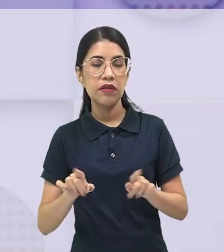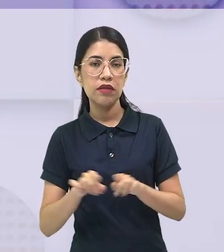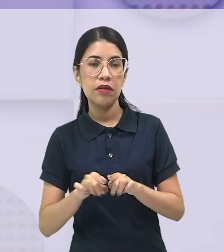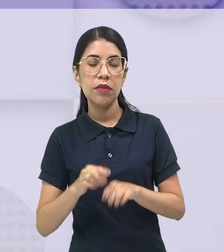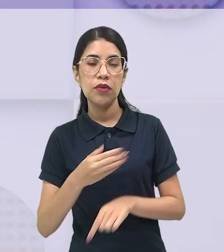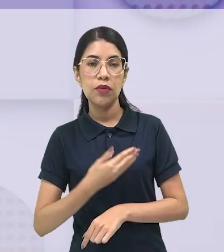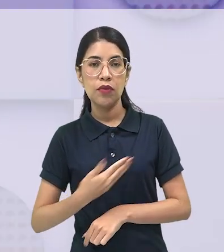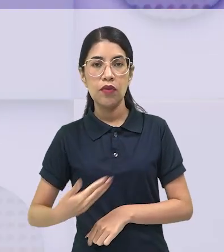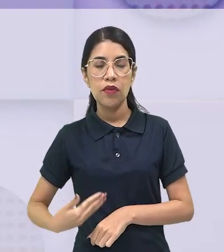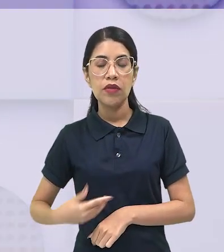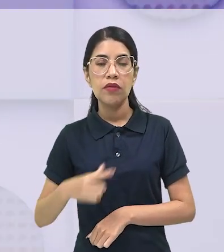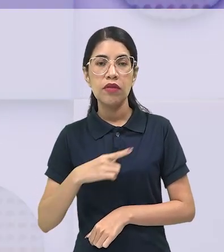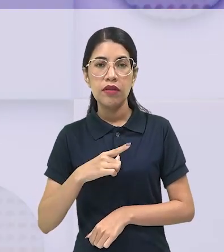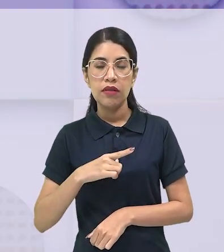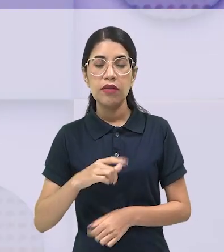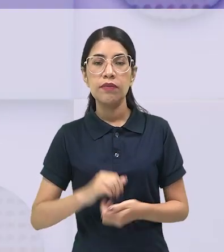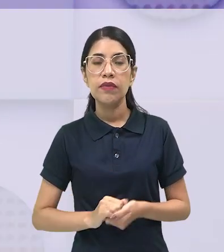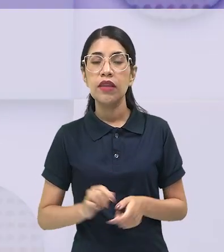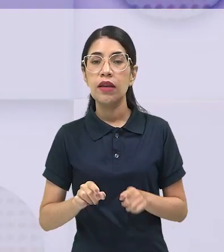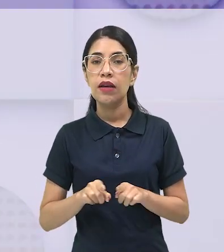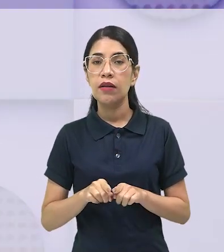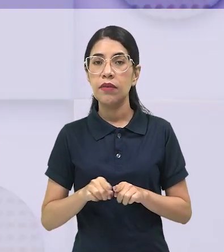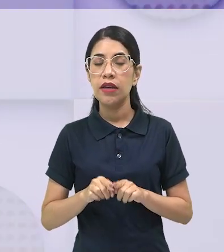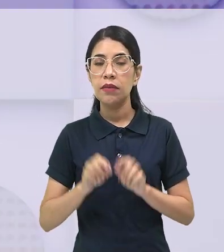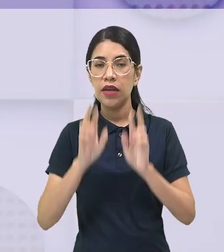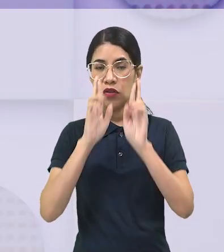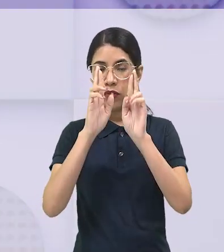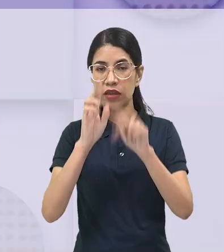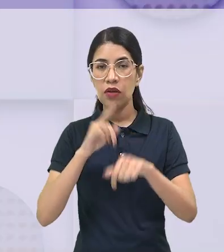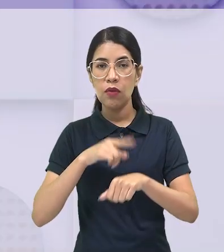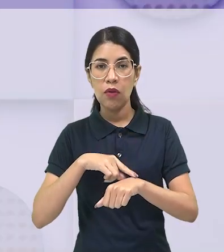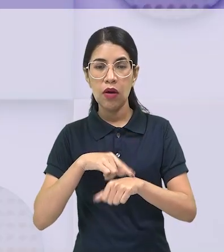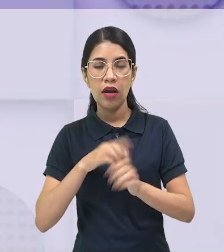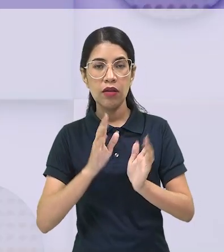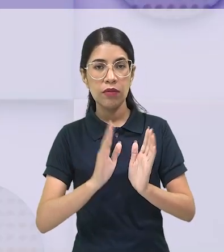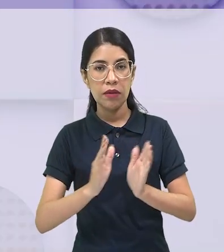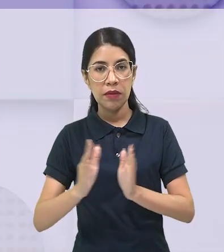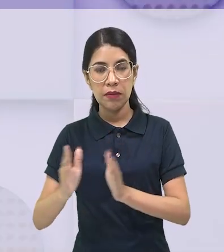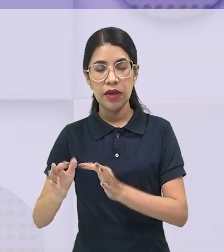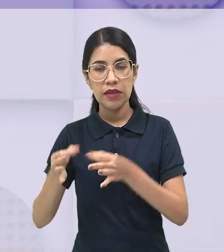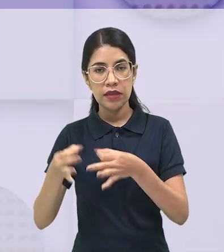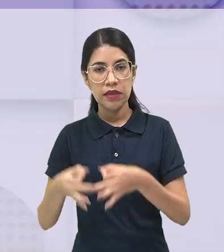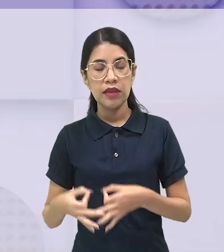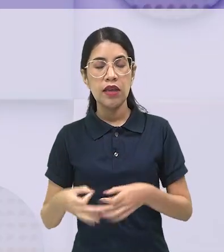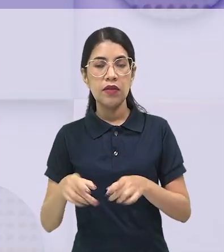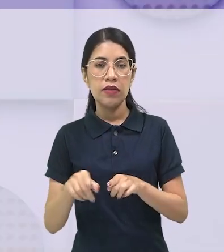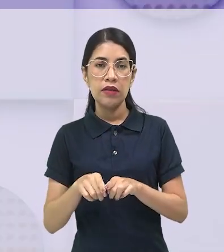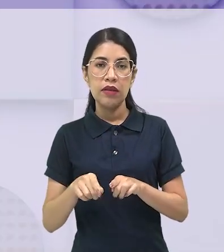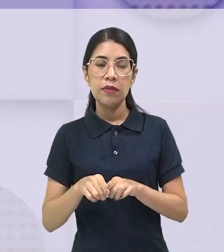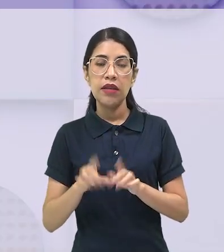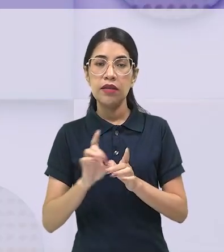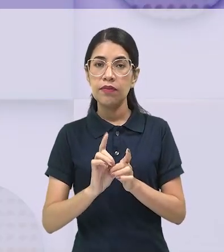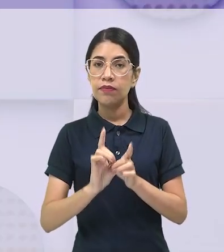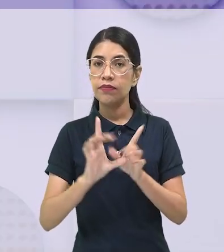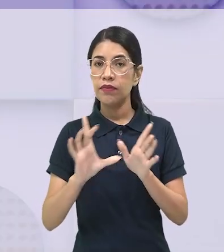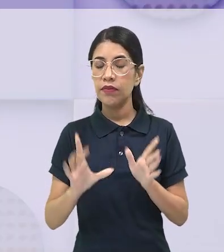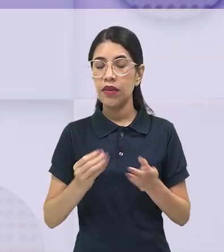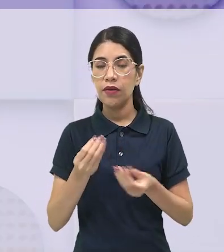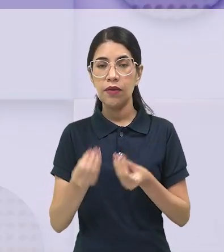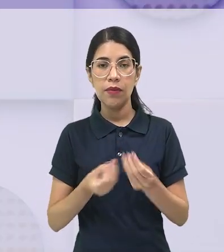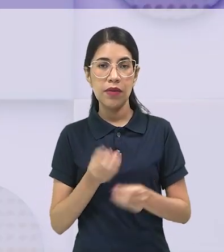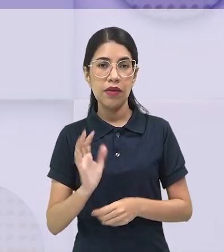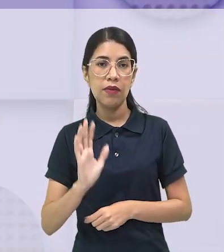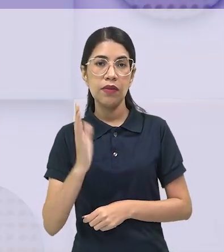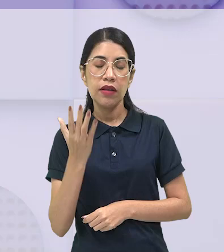disponibilizados pelo poder público, respeitando aí os horários, os funcionamentos, né? A democracia ela se dá a